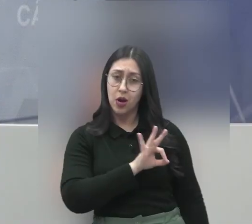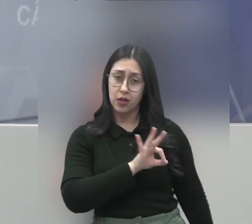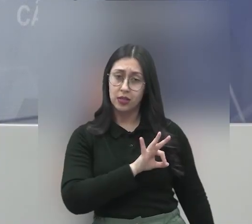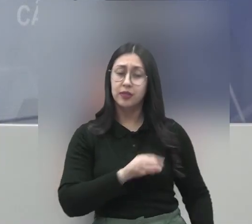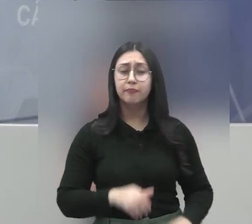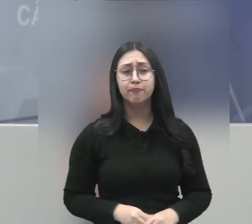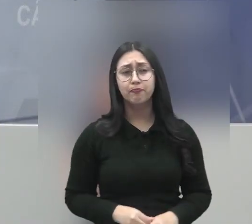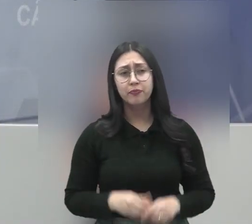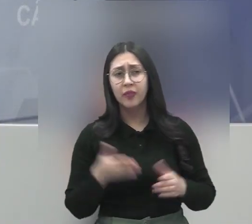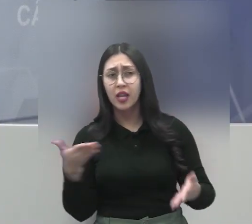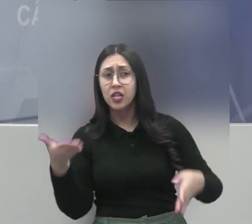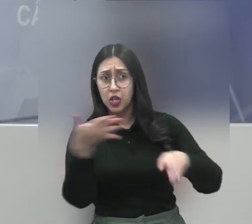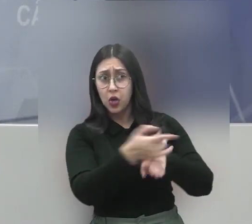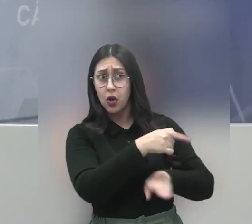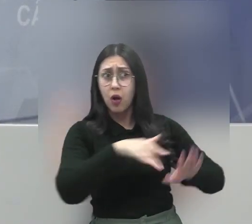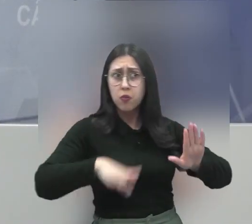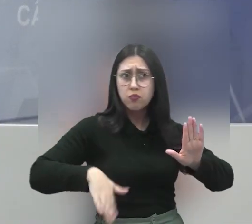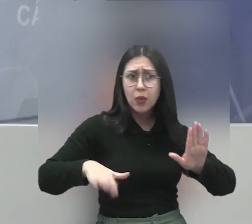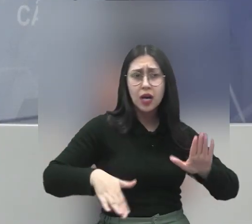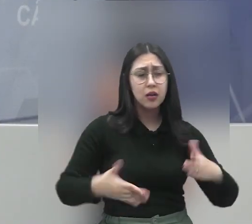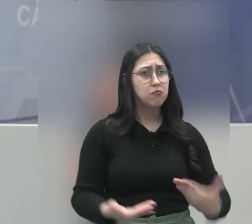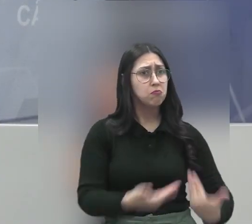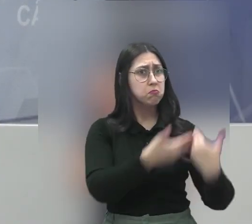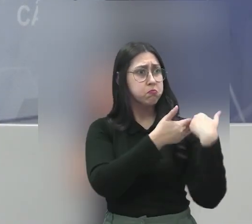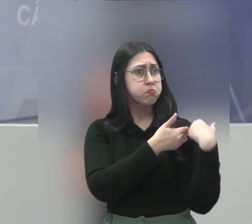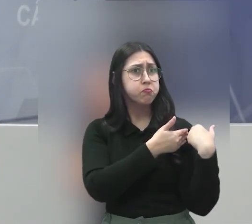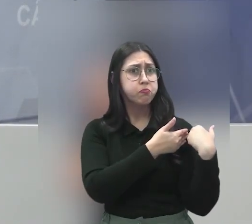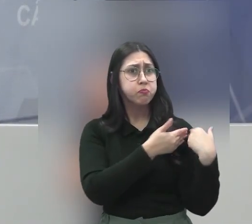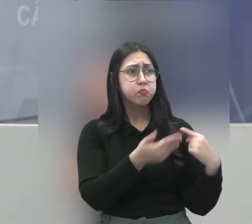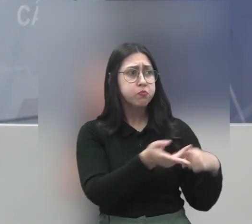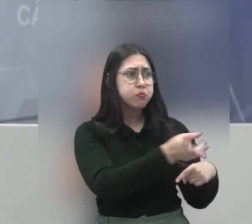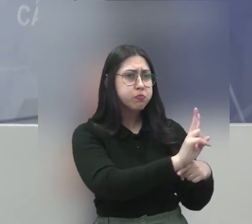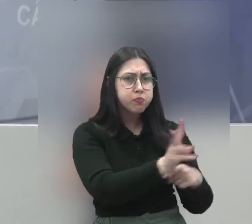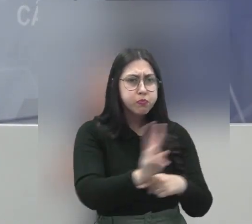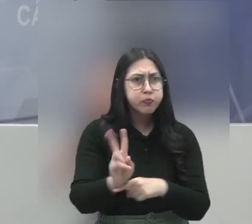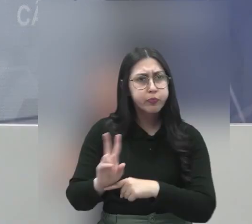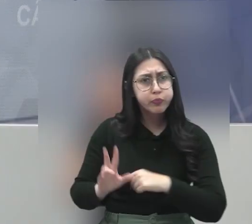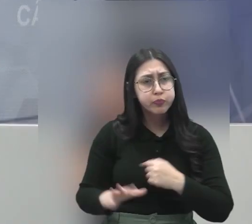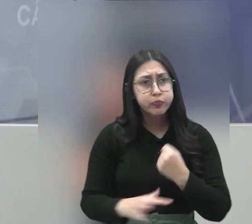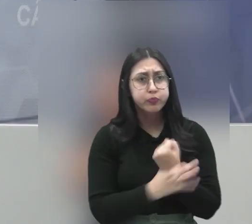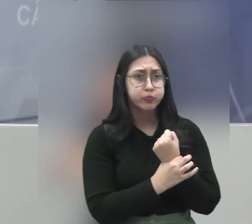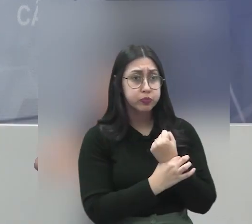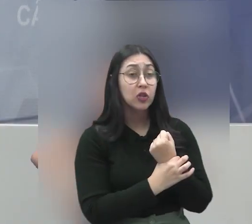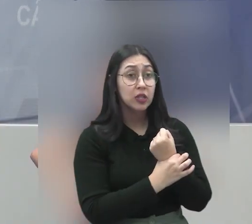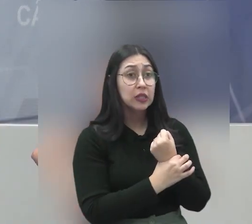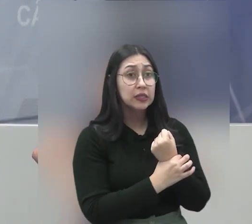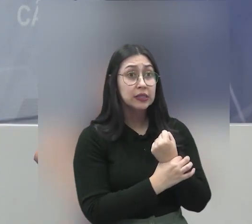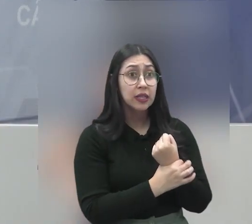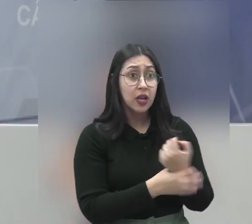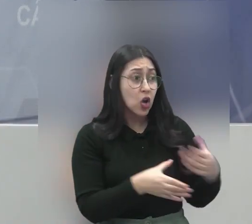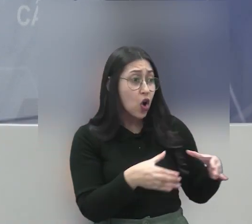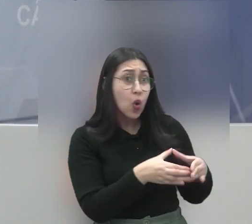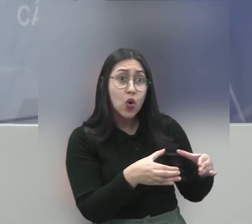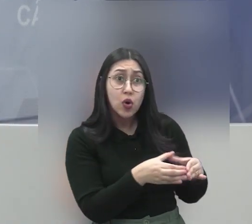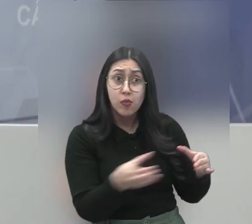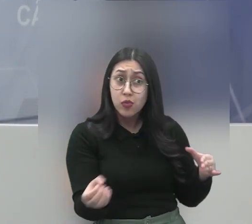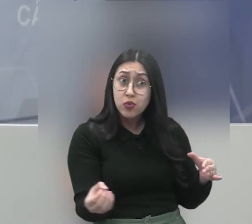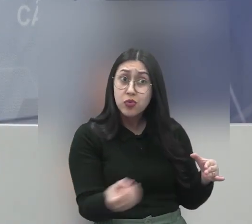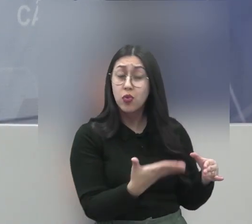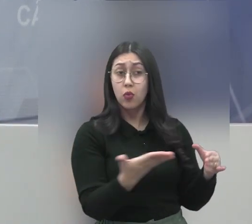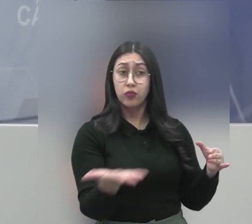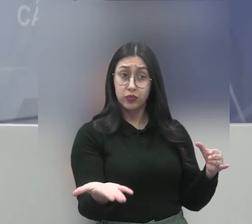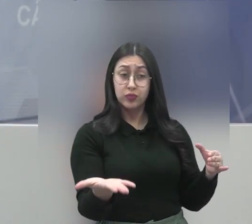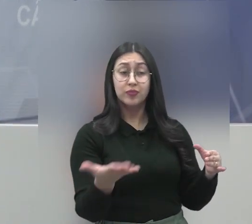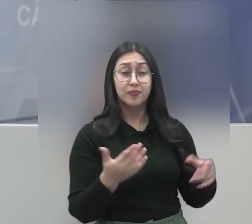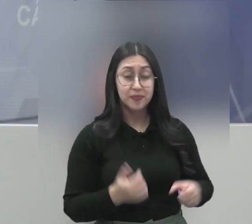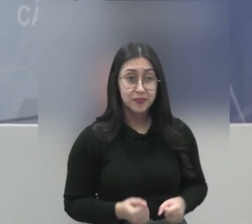litoral, recebeu a missão, dentre várias, de comandar a Força Tática. senhor pegou a companhia recém-nascida, praticamente,